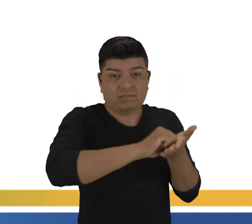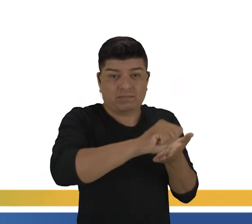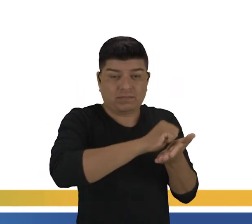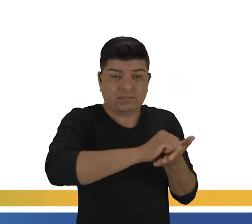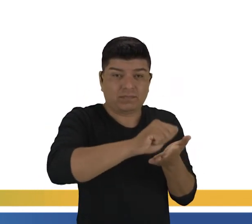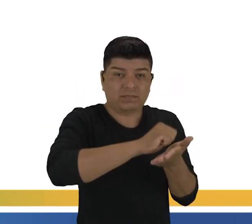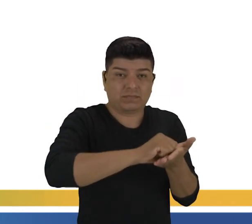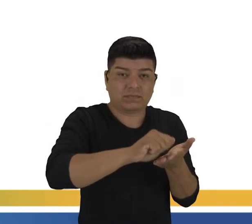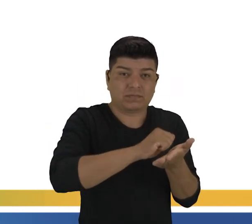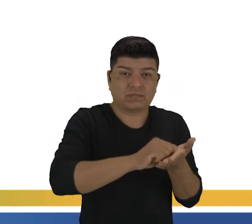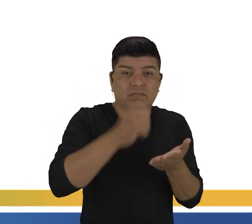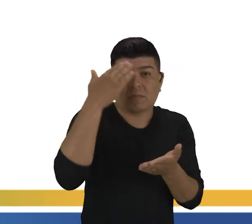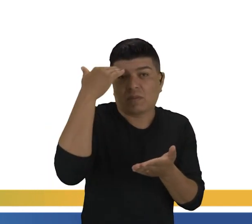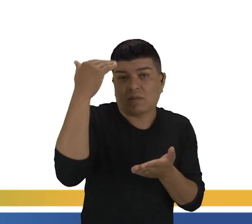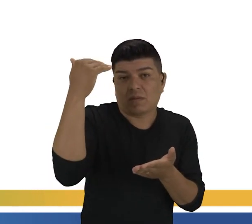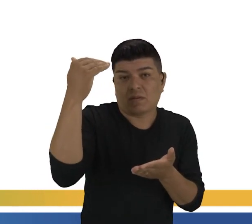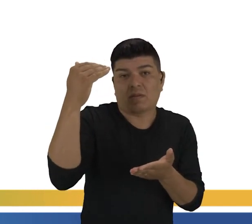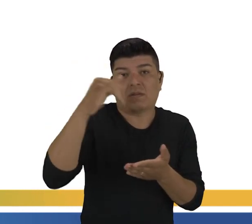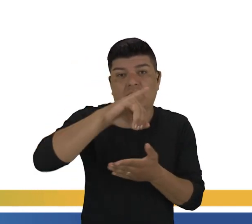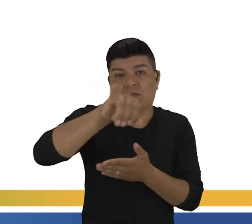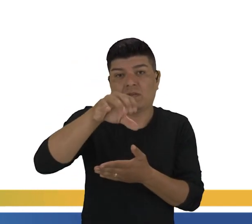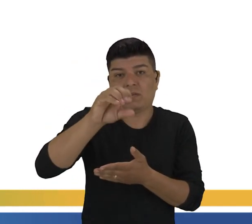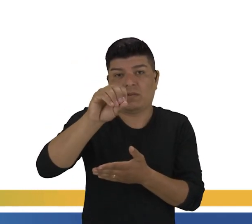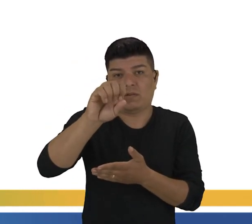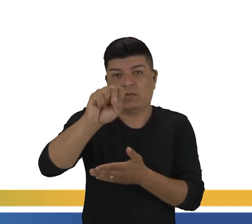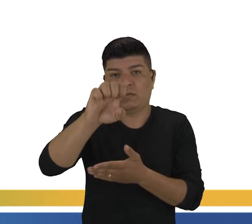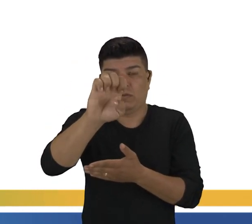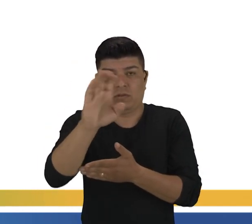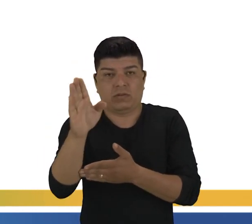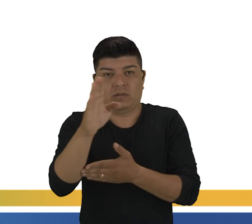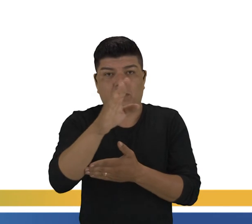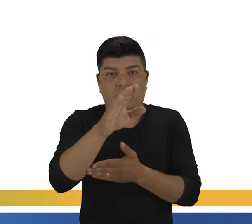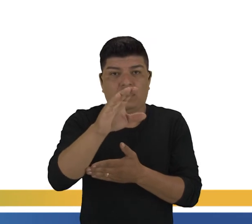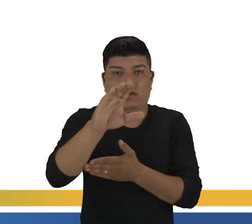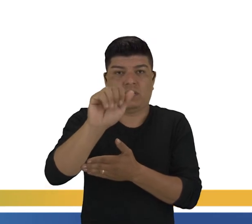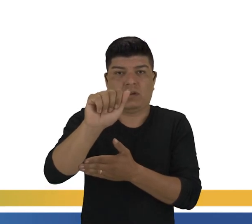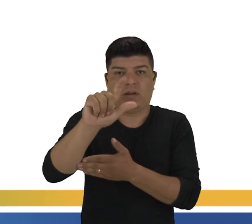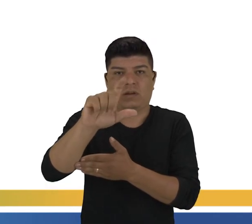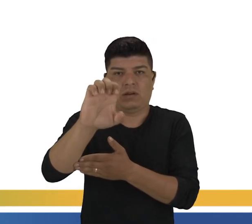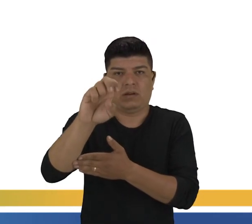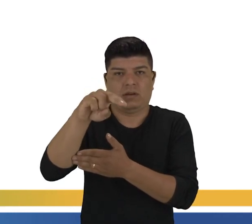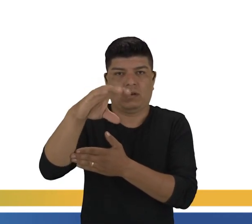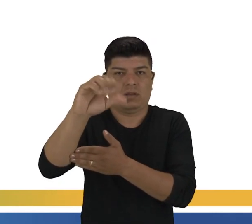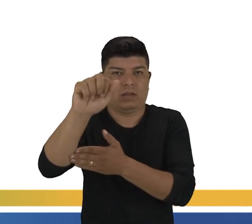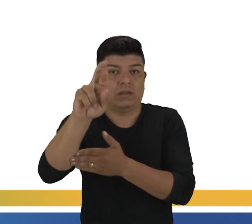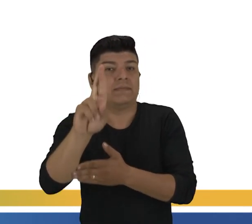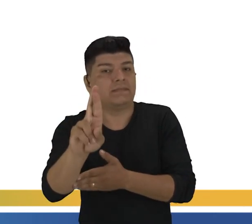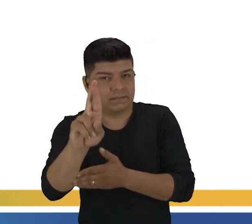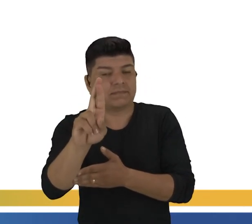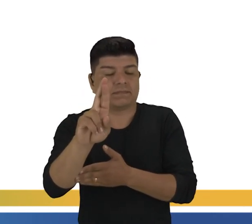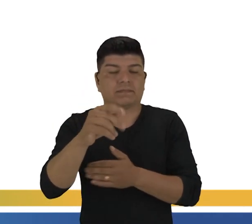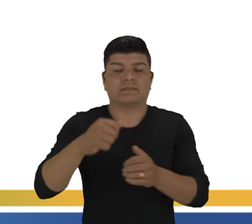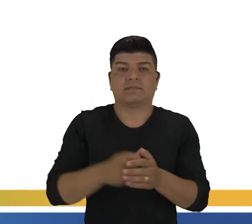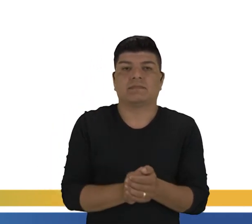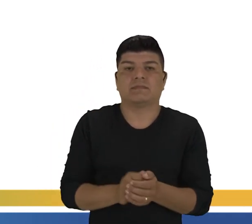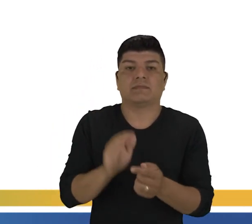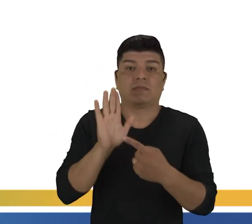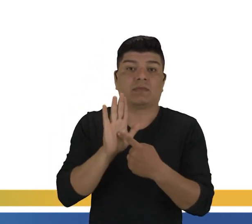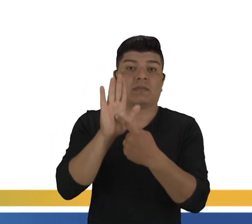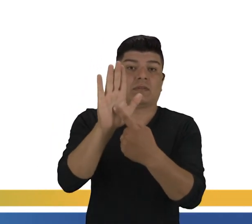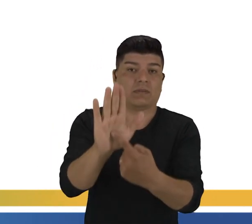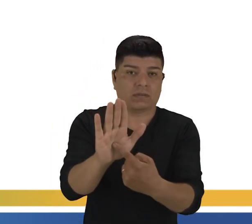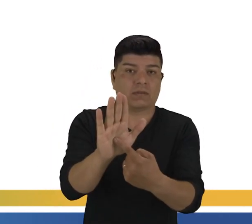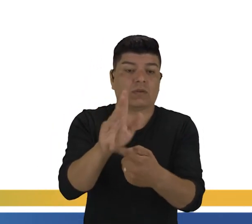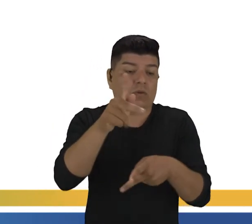fase, como o famoso José de Alencar, que nós vamos ver daqui a algumas aulas, né,